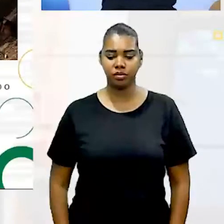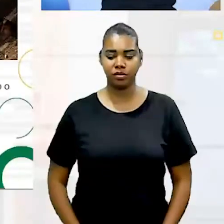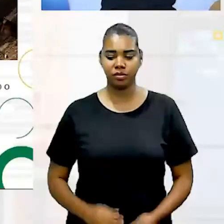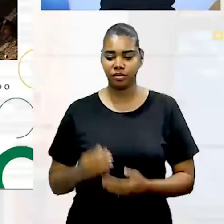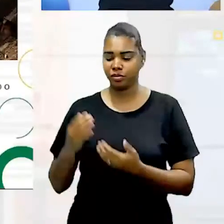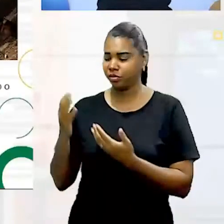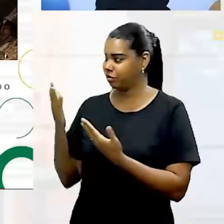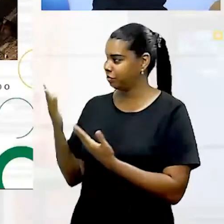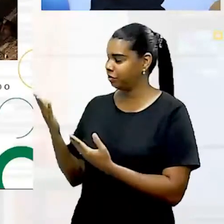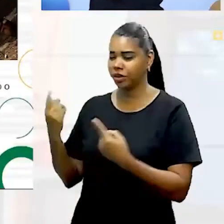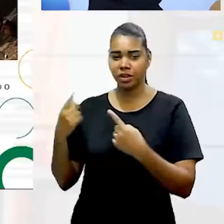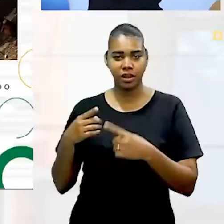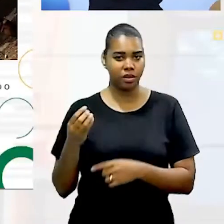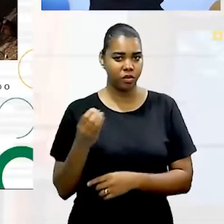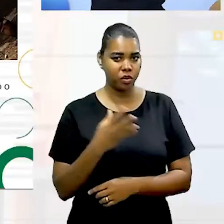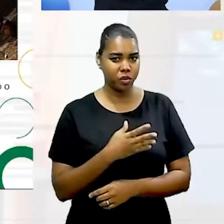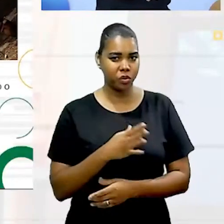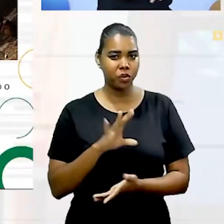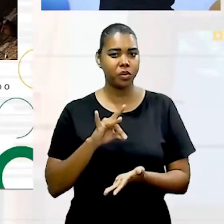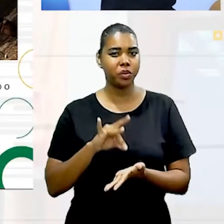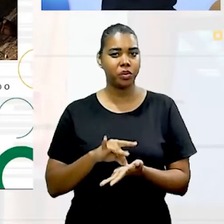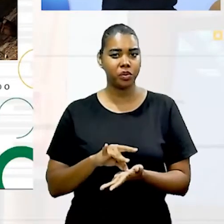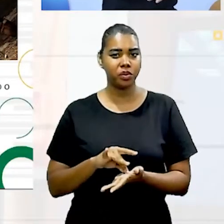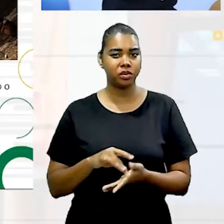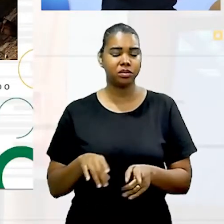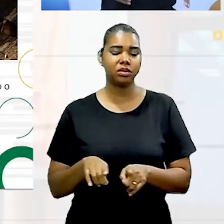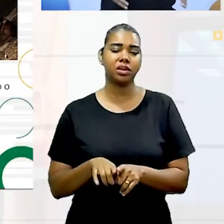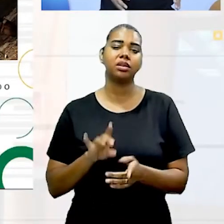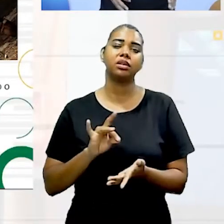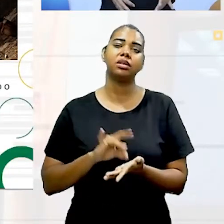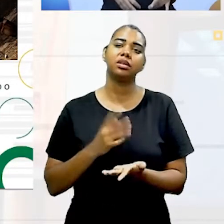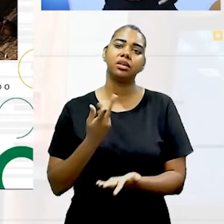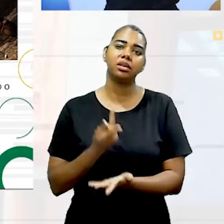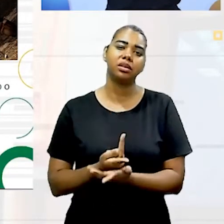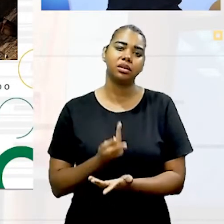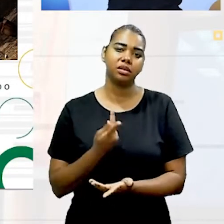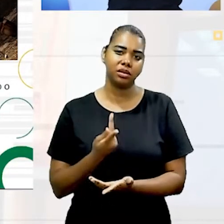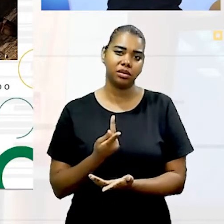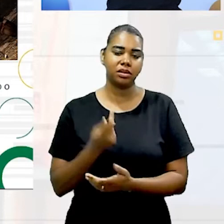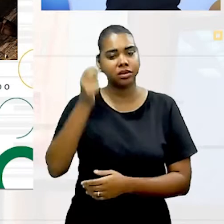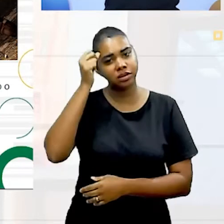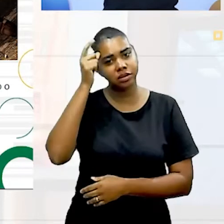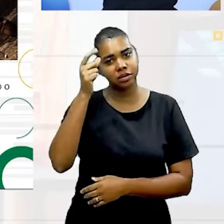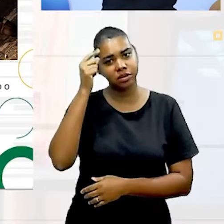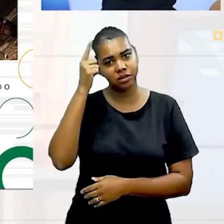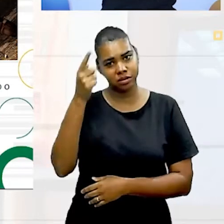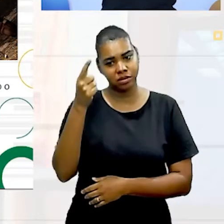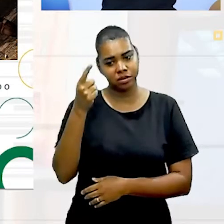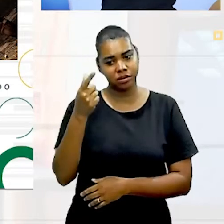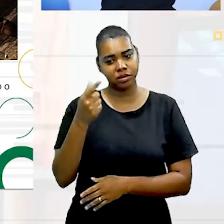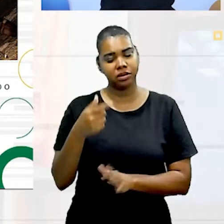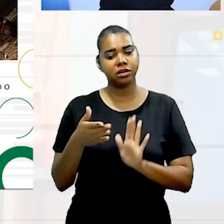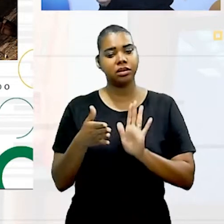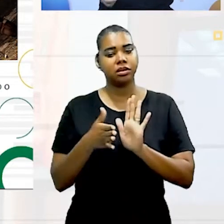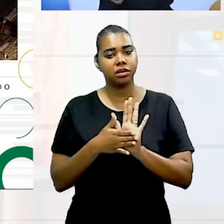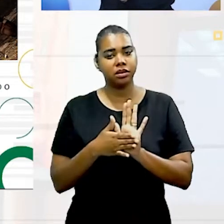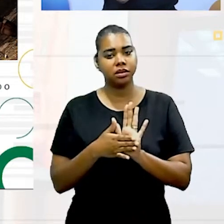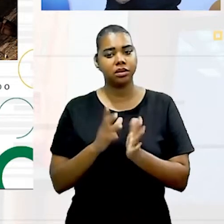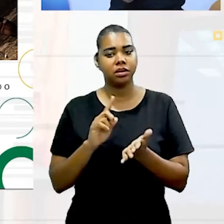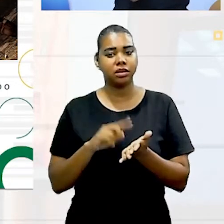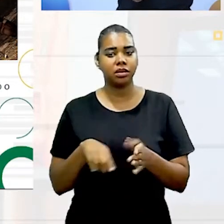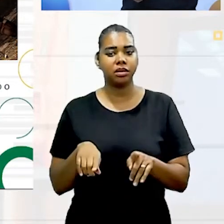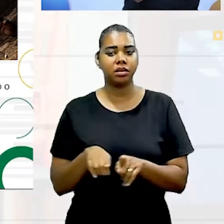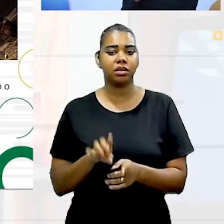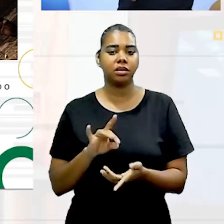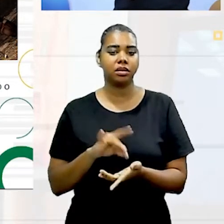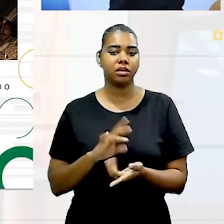Impelindo para algo novo. Pode vir na forma de um acontecimento, uma ideia do próprio protagonista, uma carta ou etc.